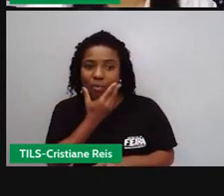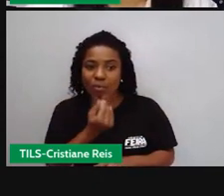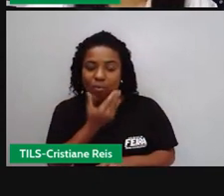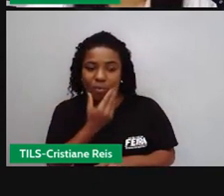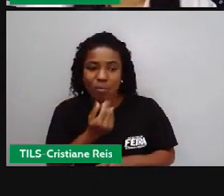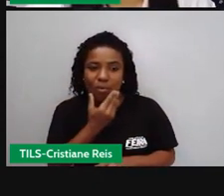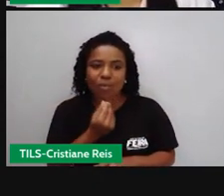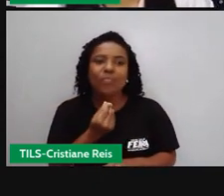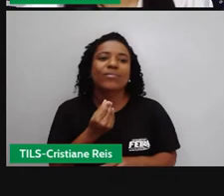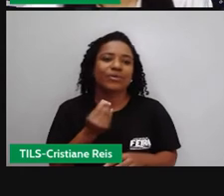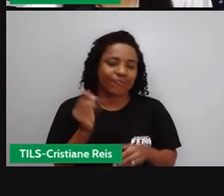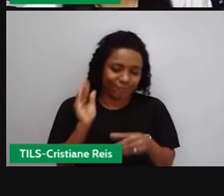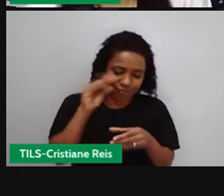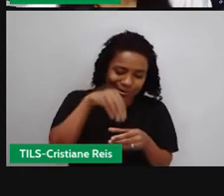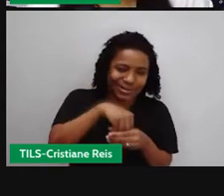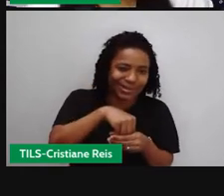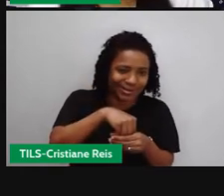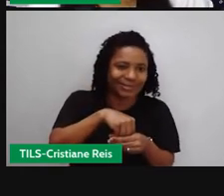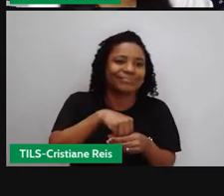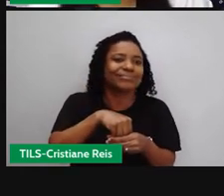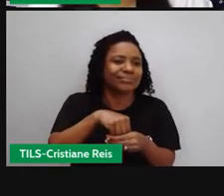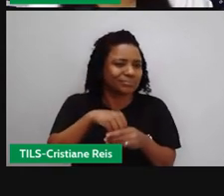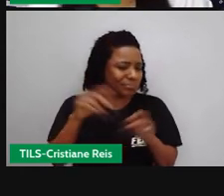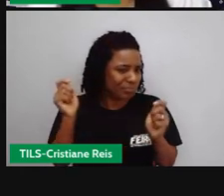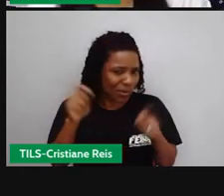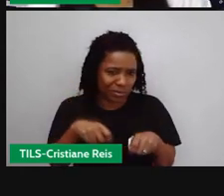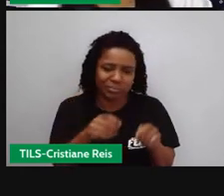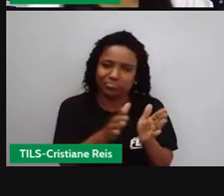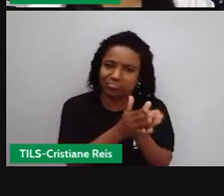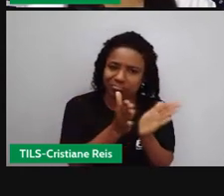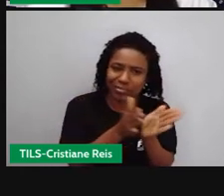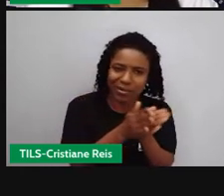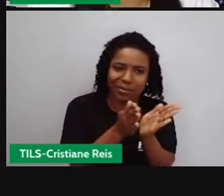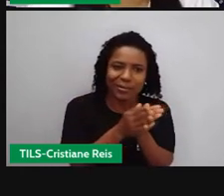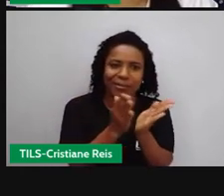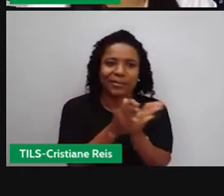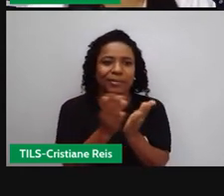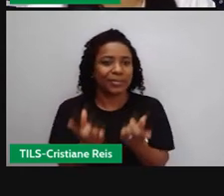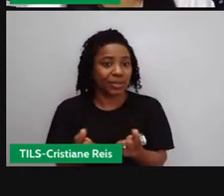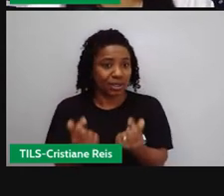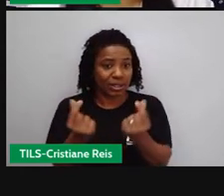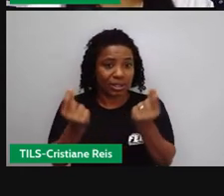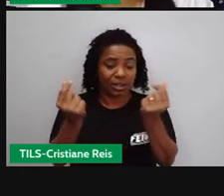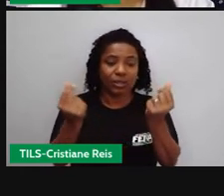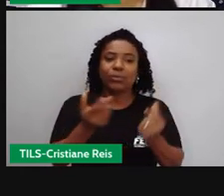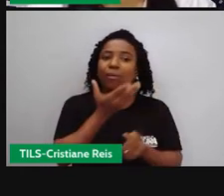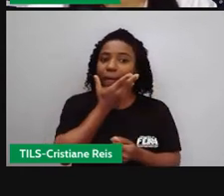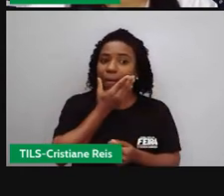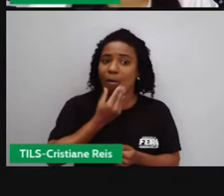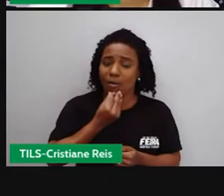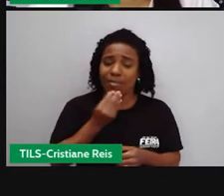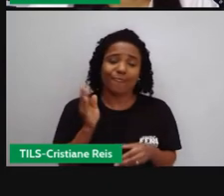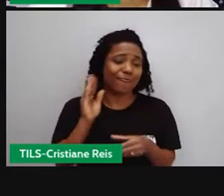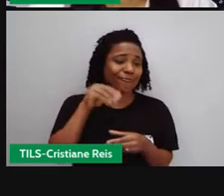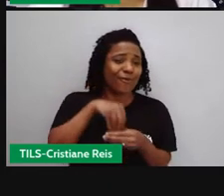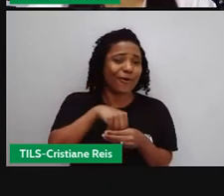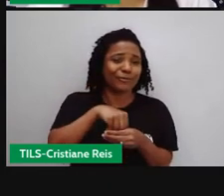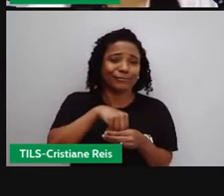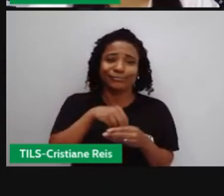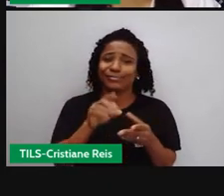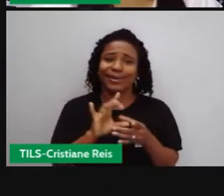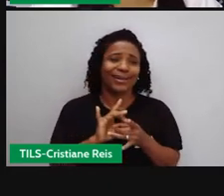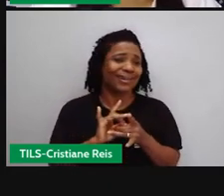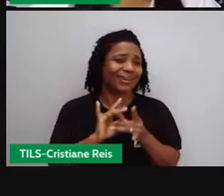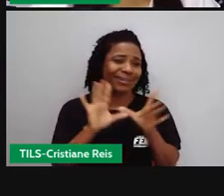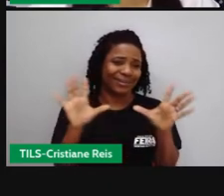os homens, independente da renda que tivessem, né, independente de serem aí ricos ou pobres, mas as mulheres ainda